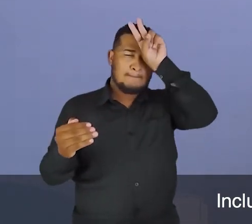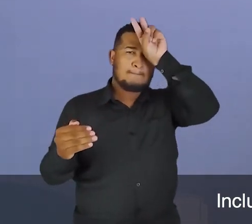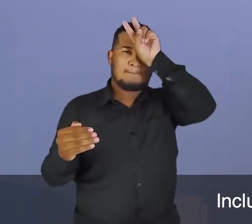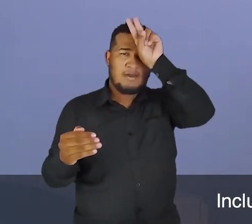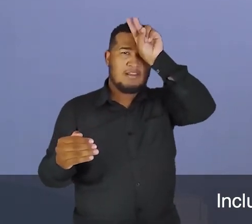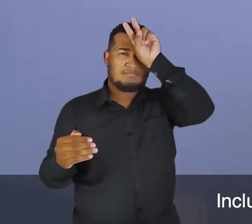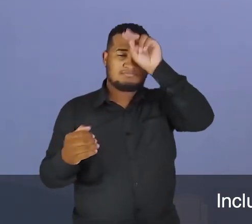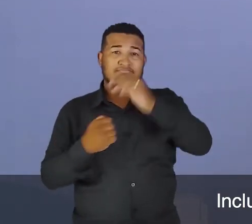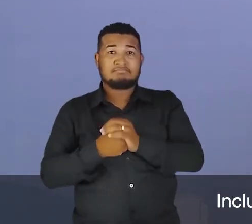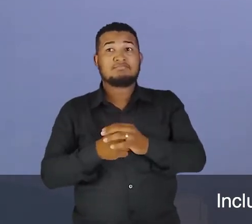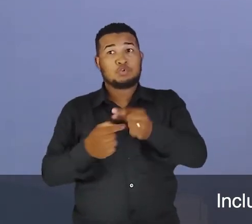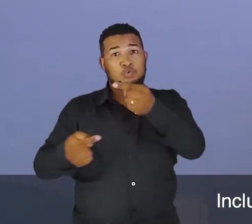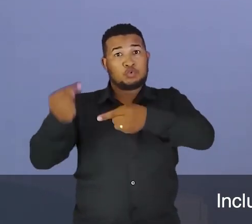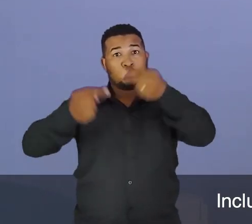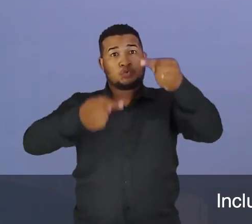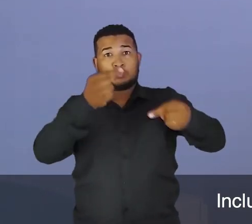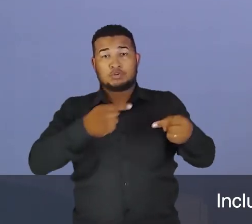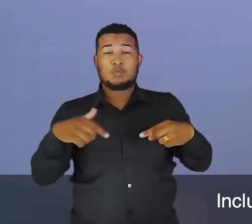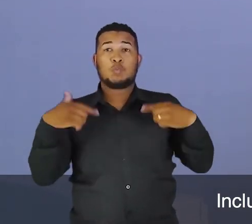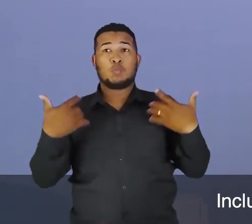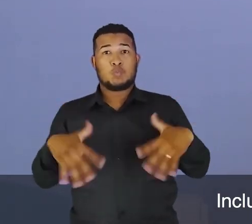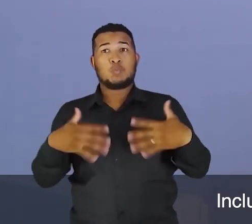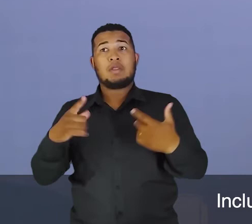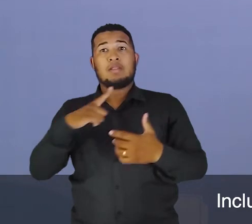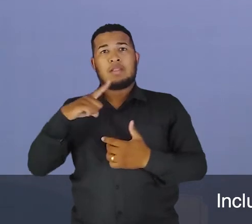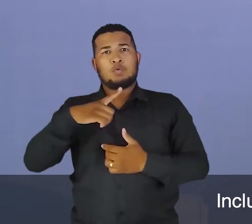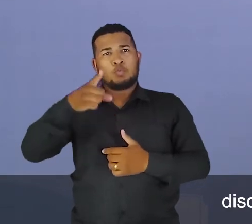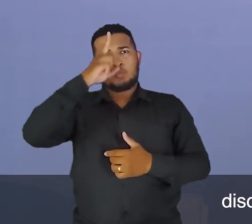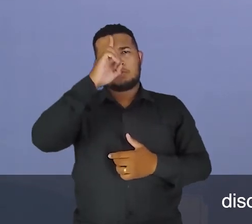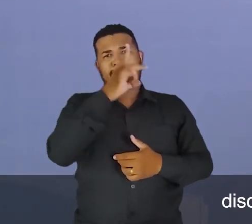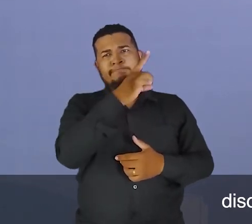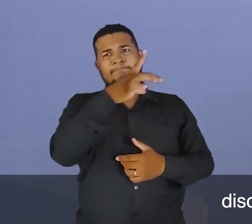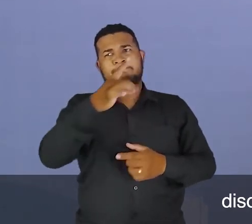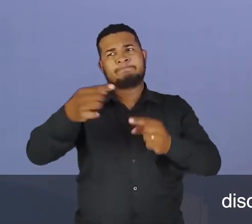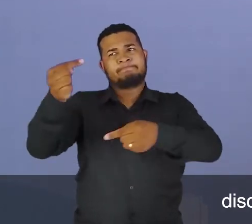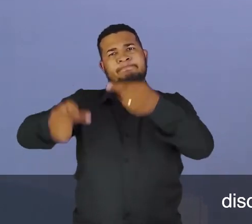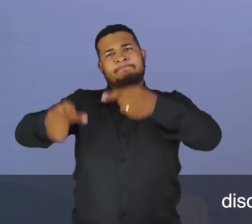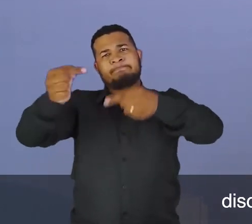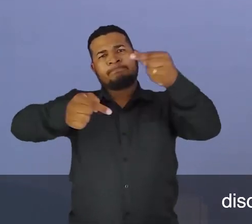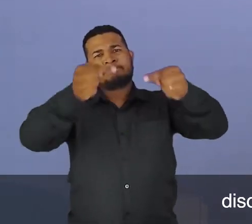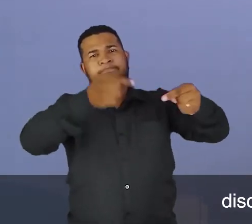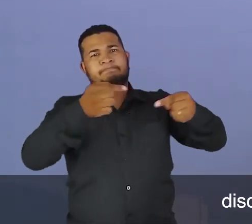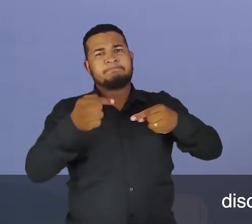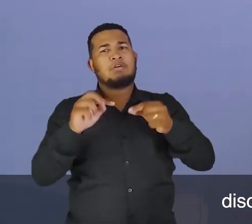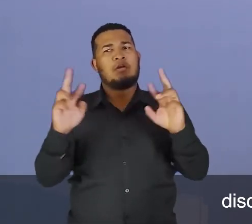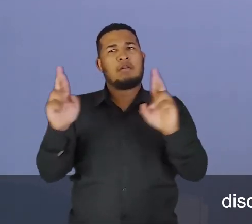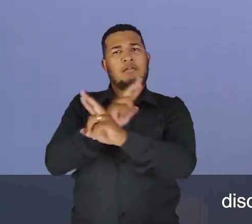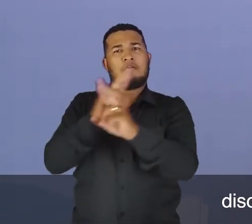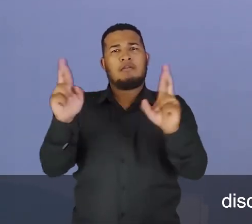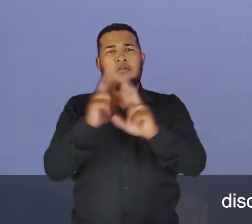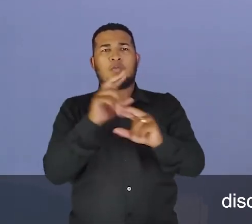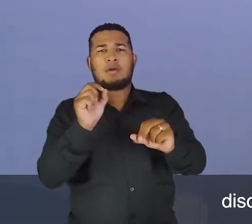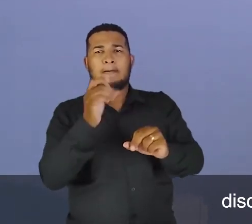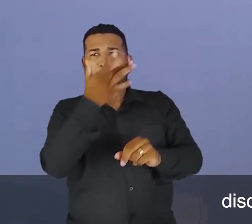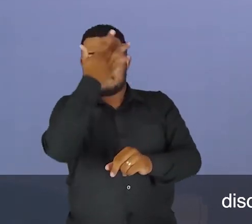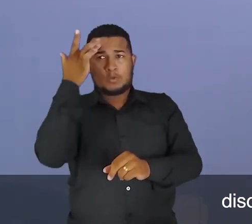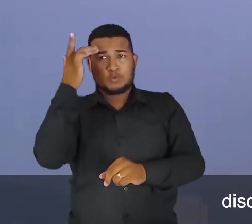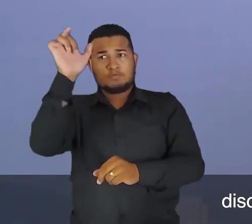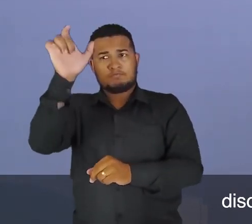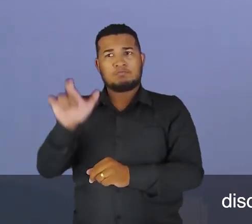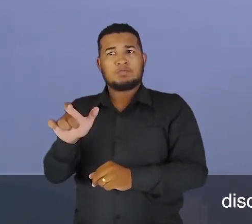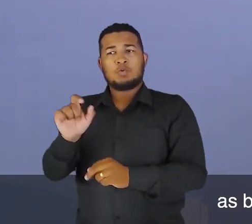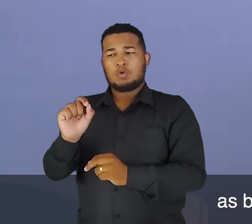essa discussão, ela é cotidianamente discutida nas relações entre ser consumista e